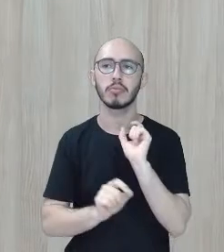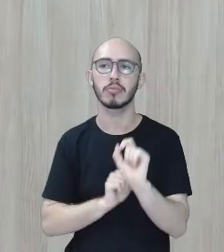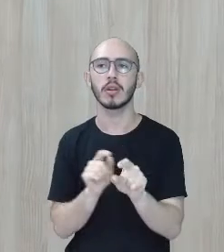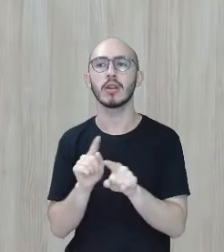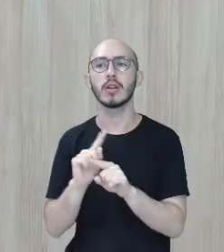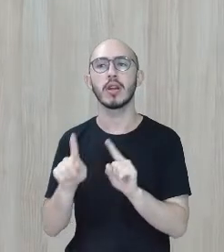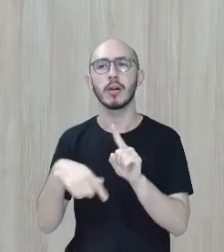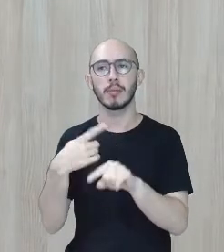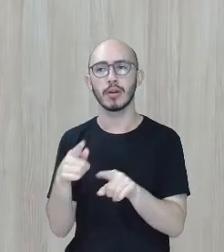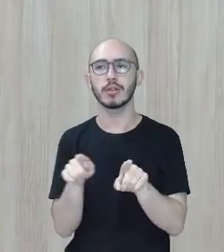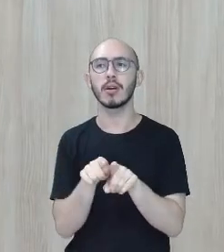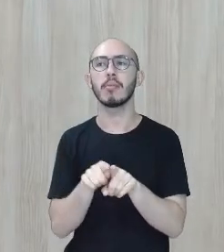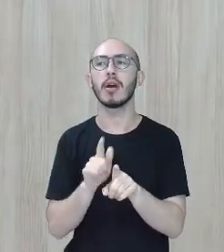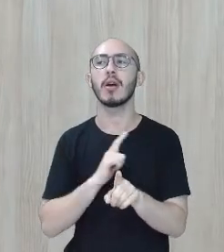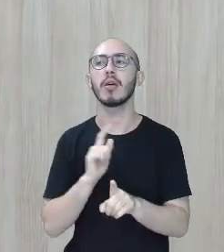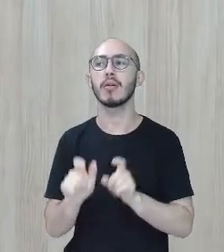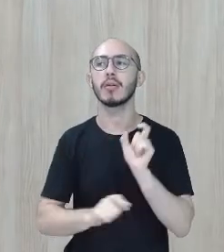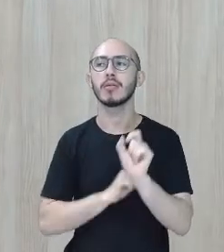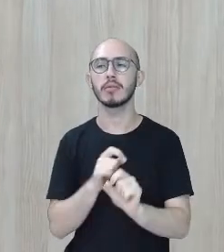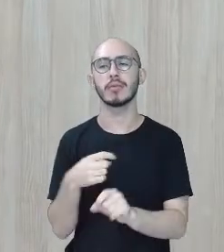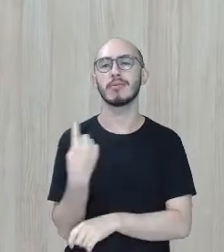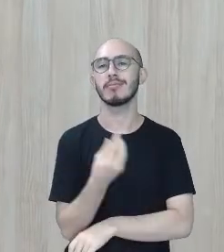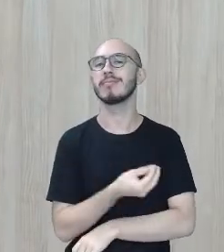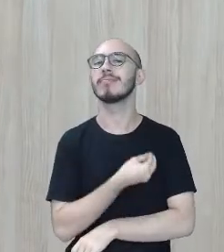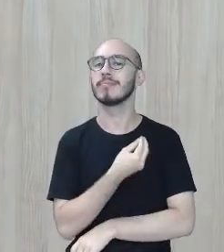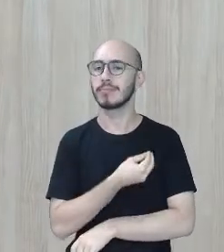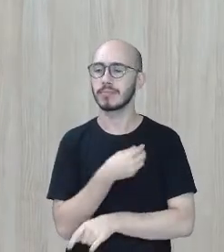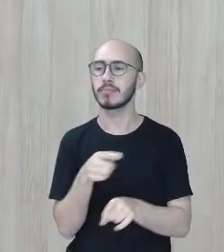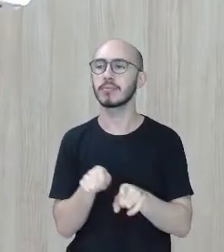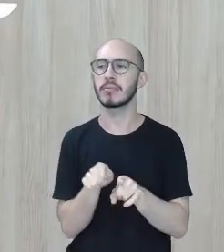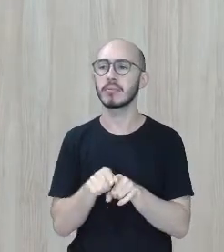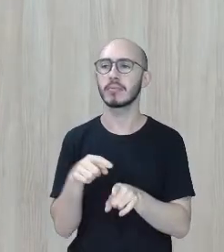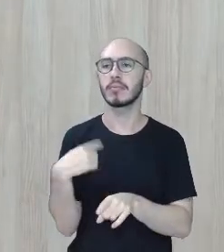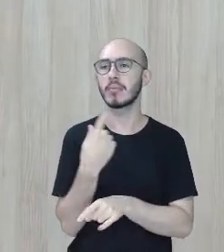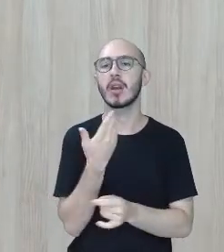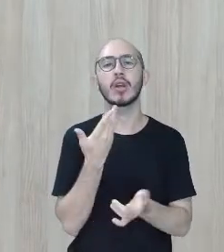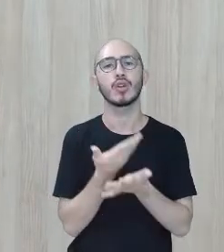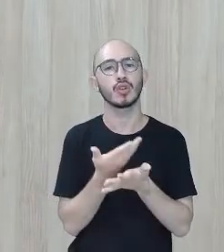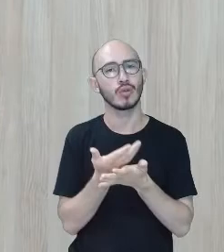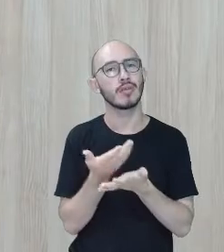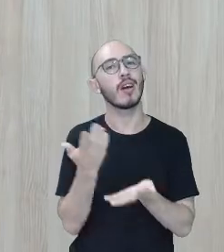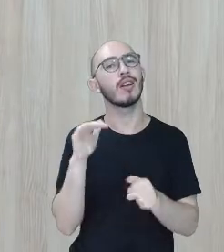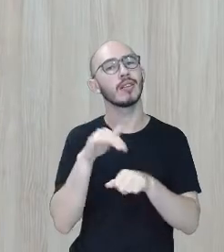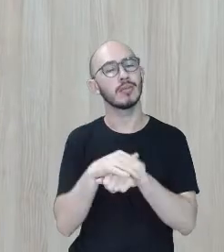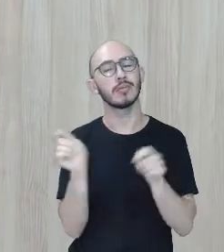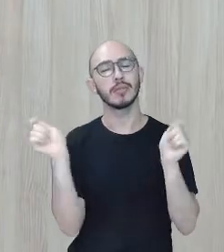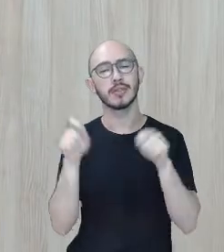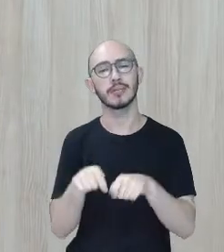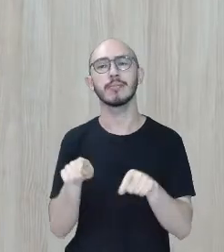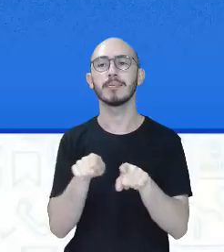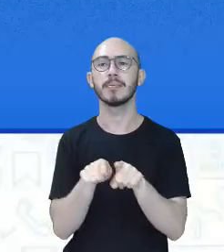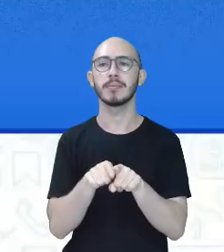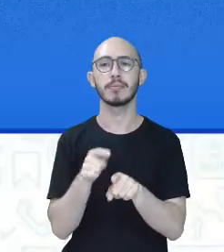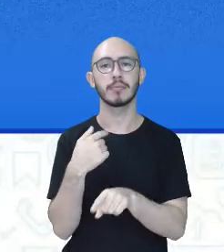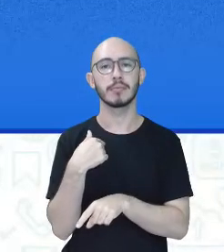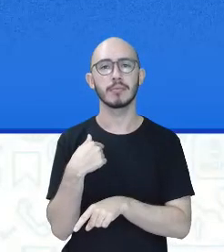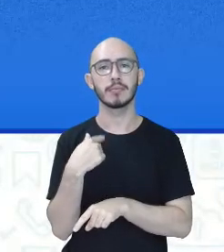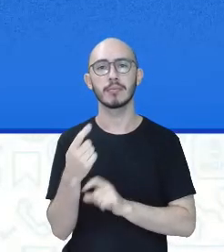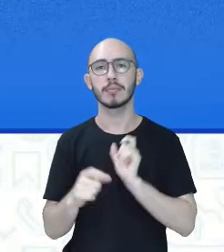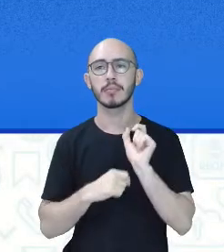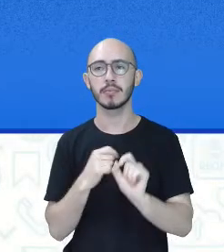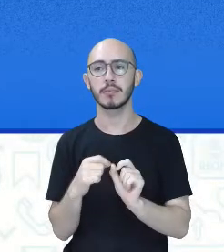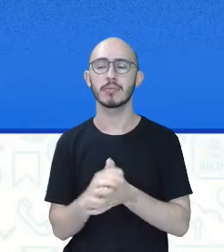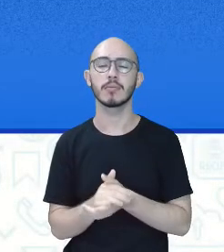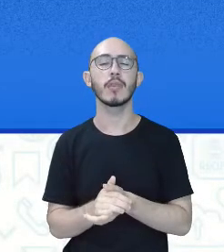iluminação veio facilitar muito a nossa vida, até podermos estudar à noite, né? Também nós